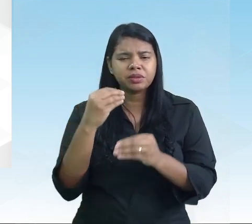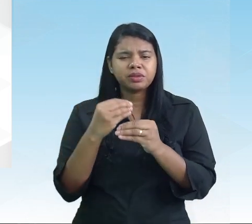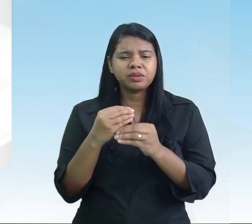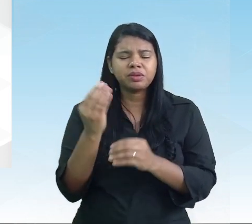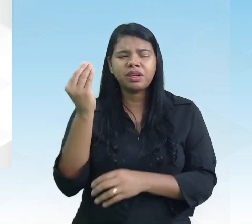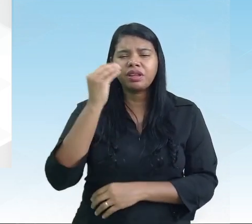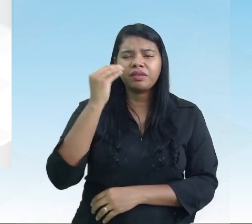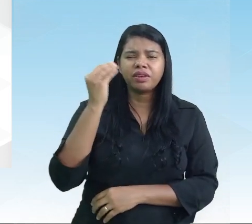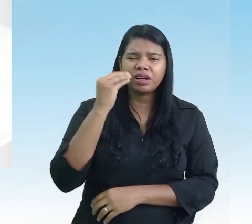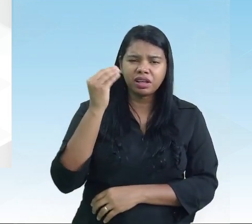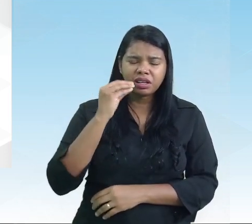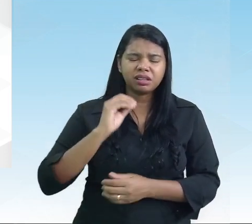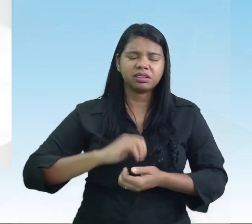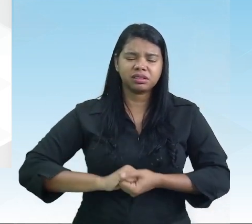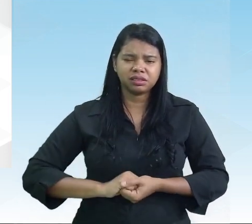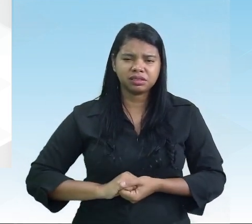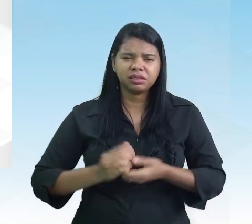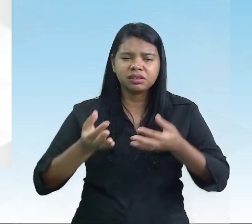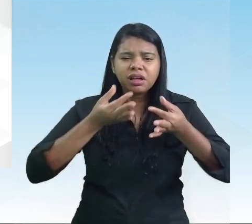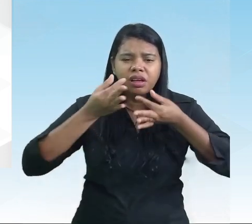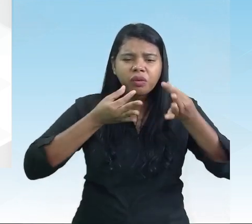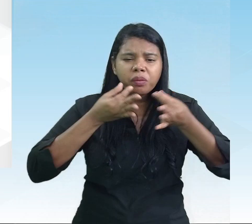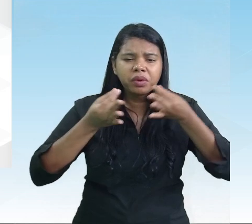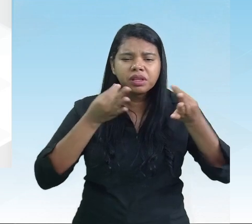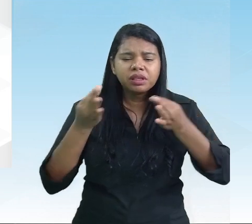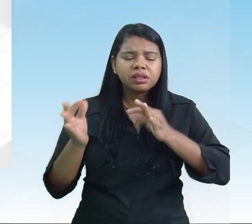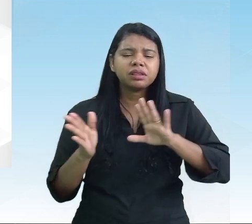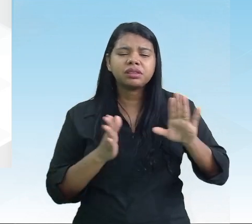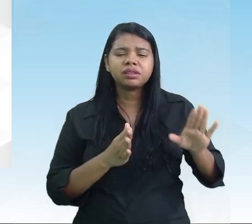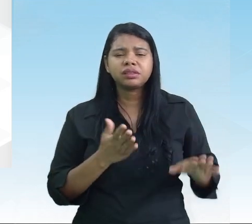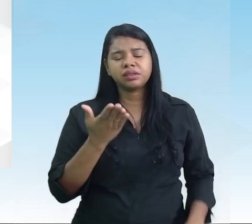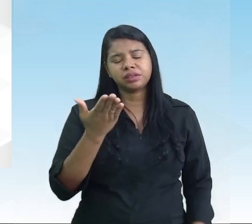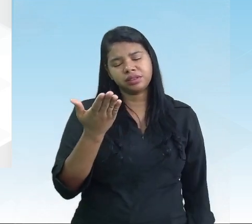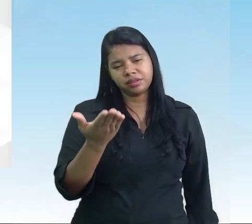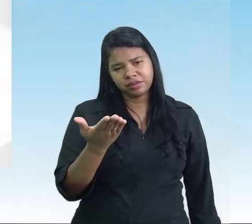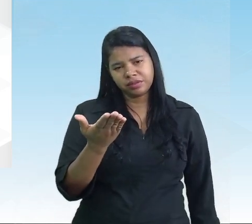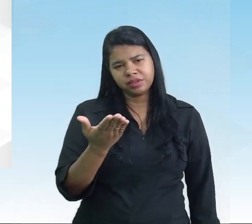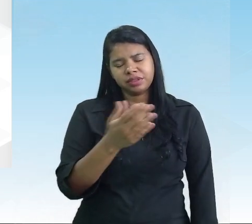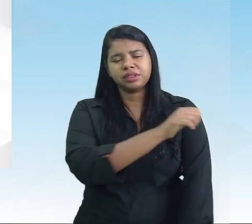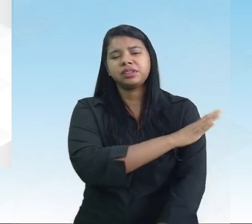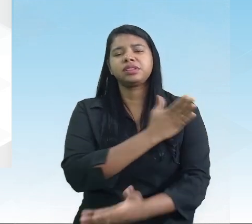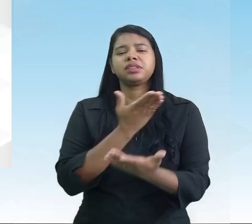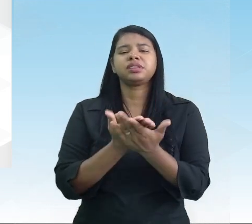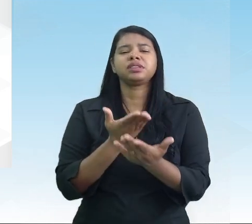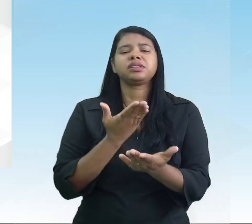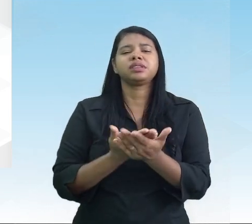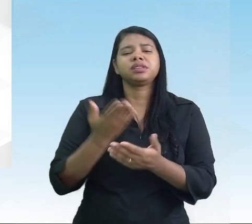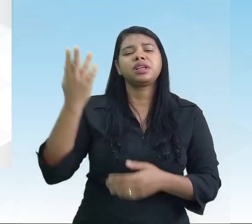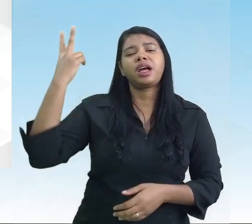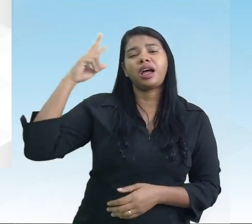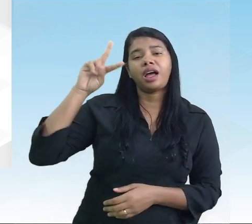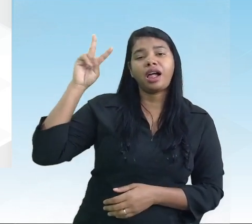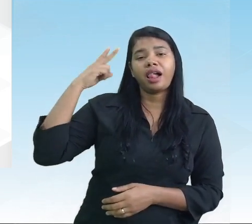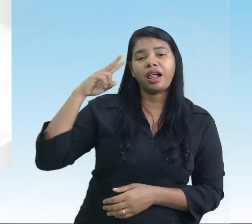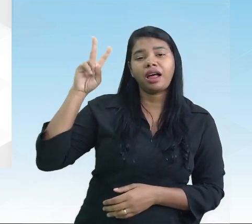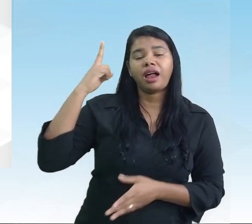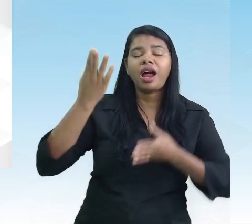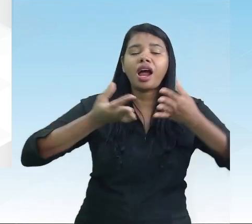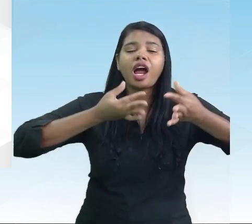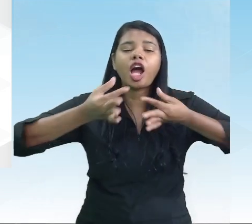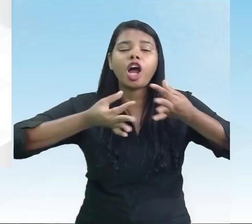enfraquecem a argumentação. Mas eu quero que vocês, estudantes, lembrem-se, vamos